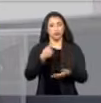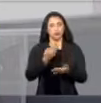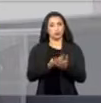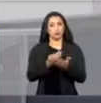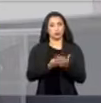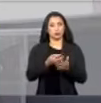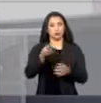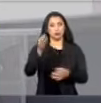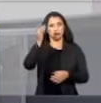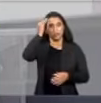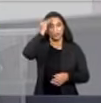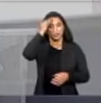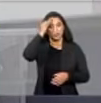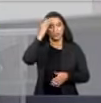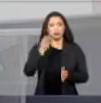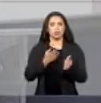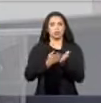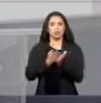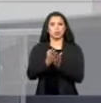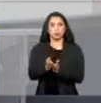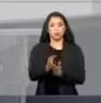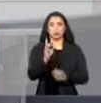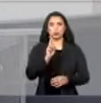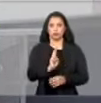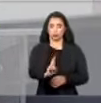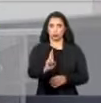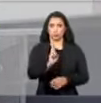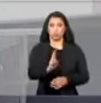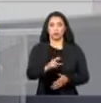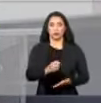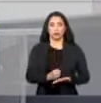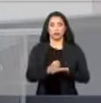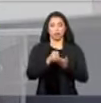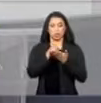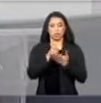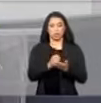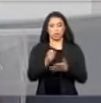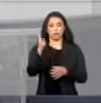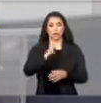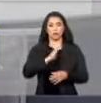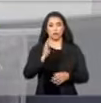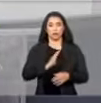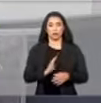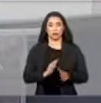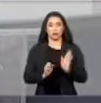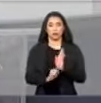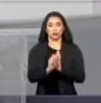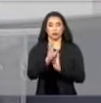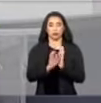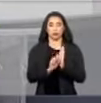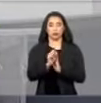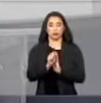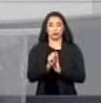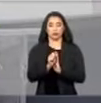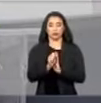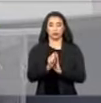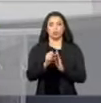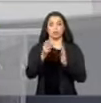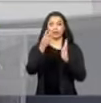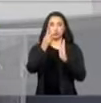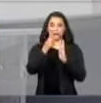e ações que ajudam o Brasil a subir no pódio dos produtores do cinema e do audiovisual.